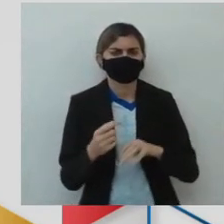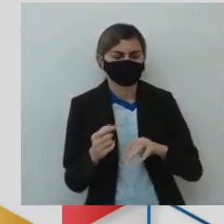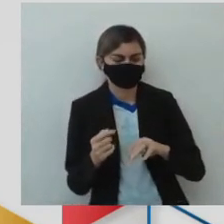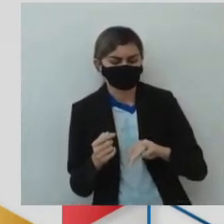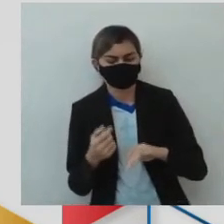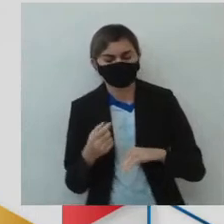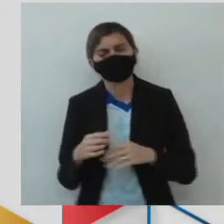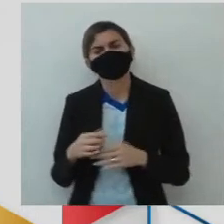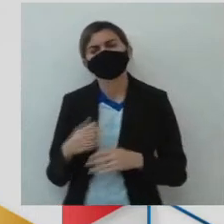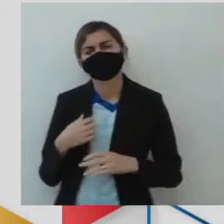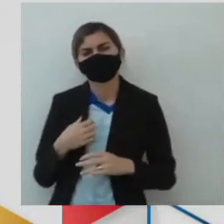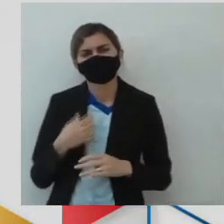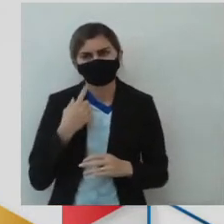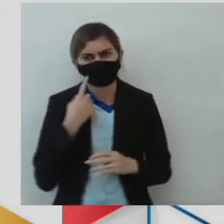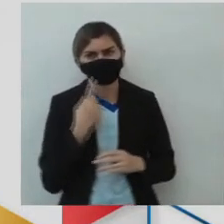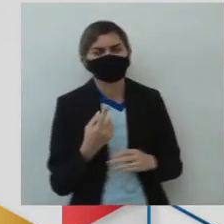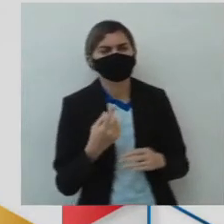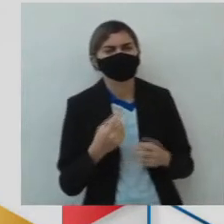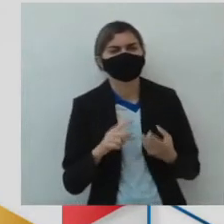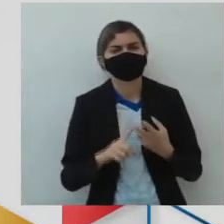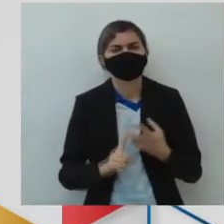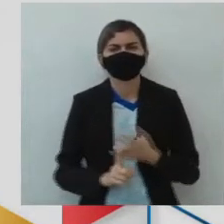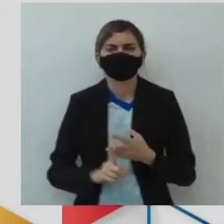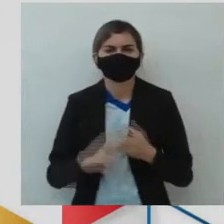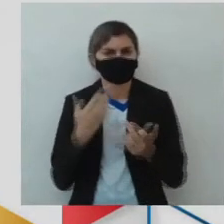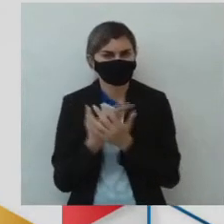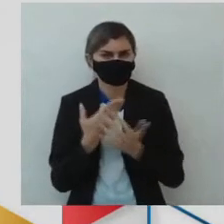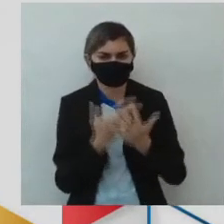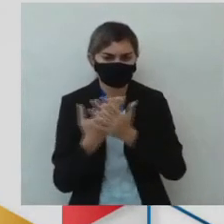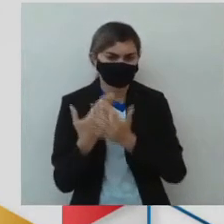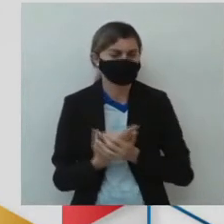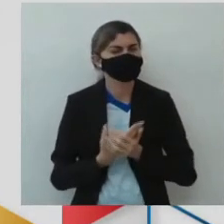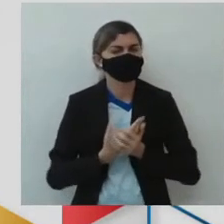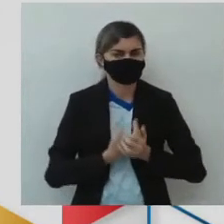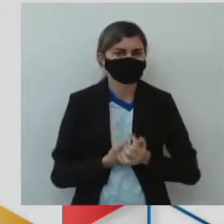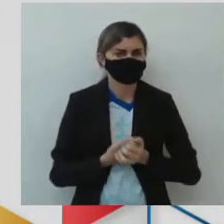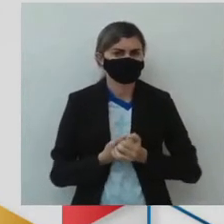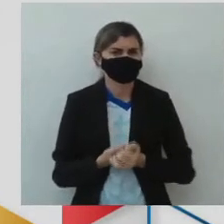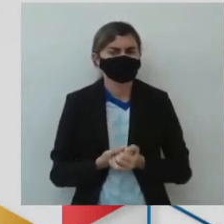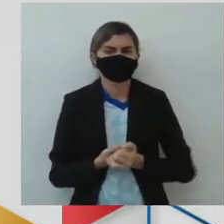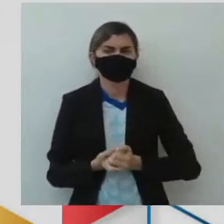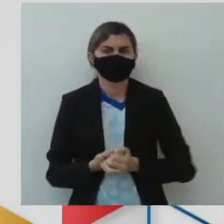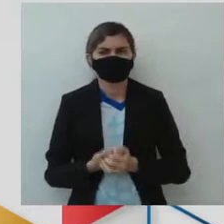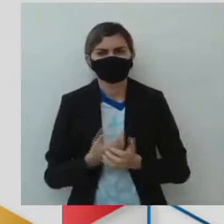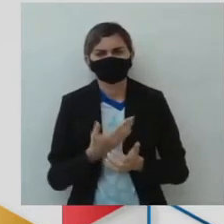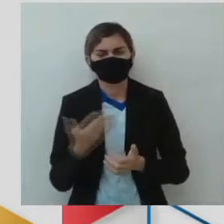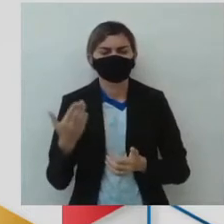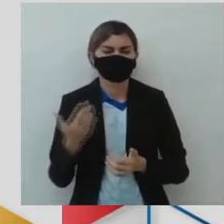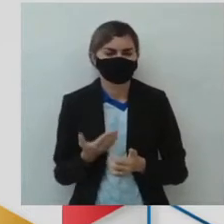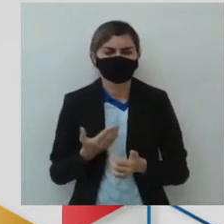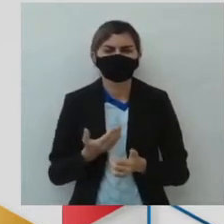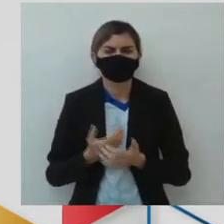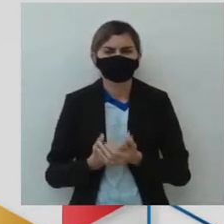era help you What's processo